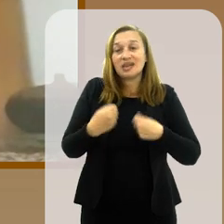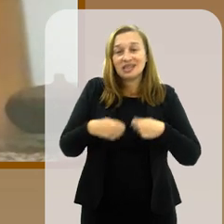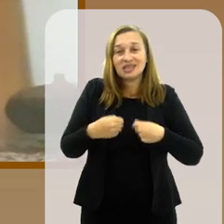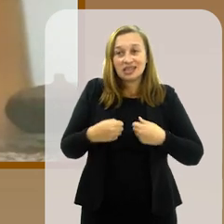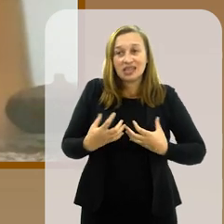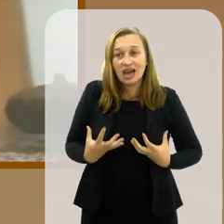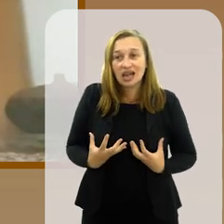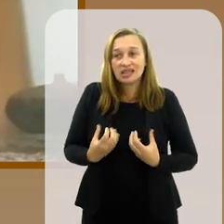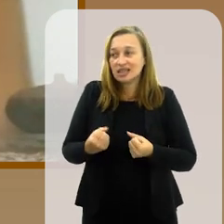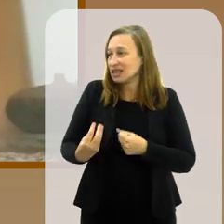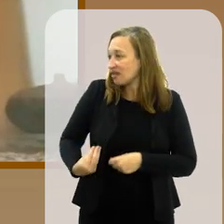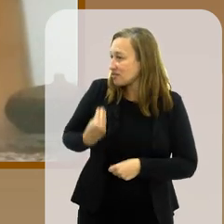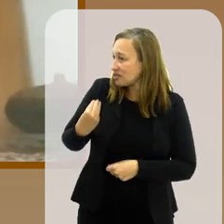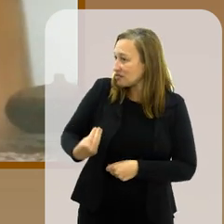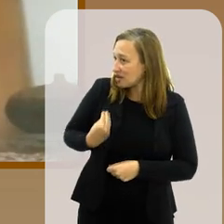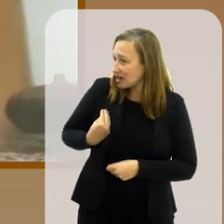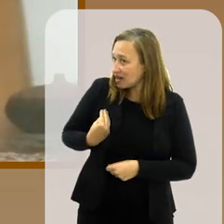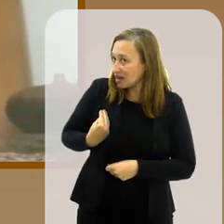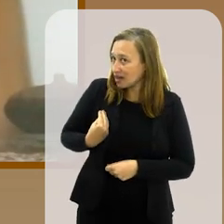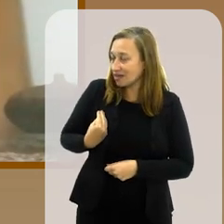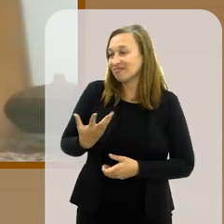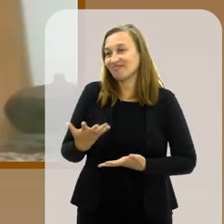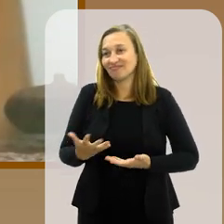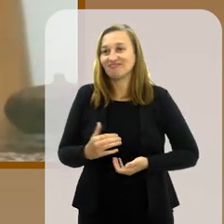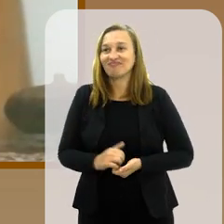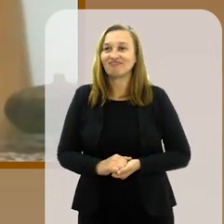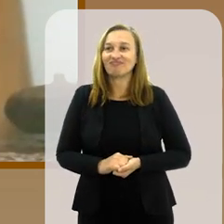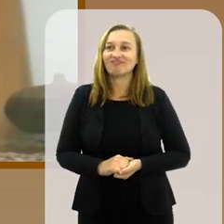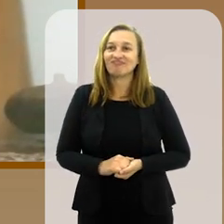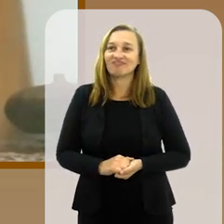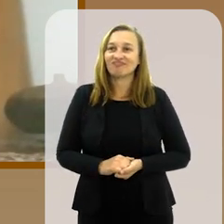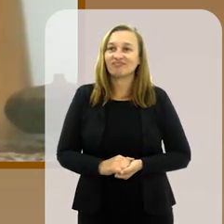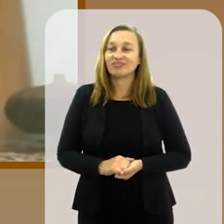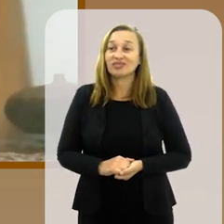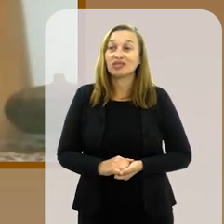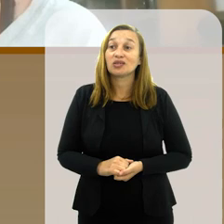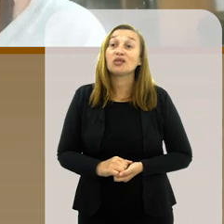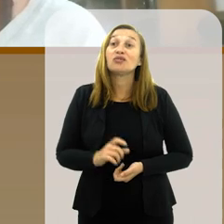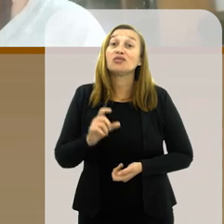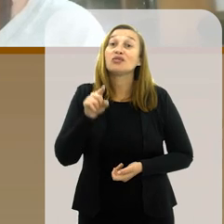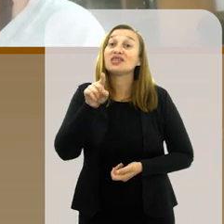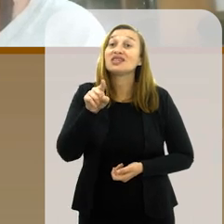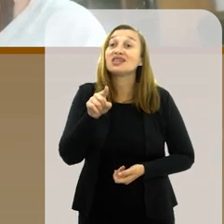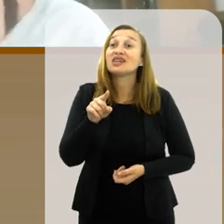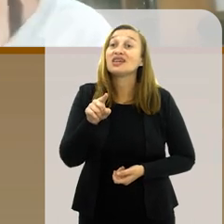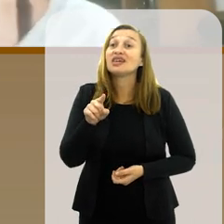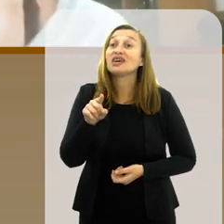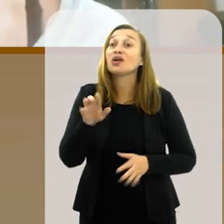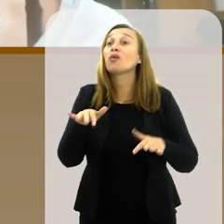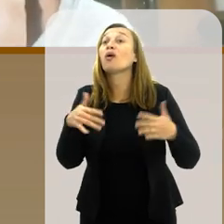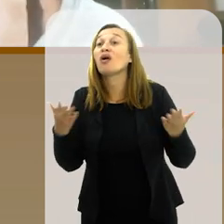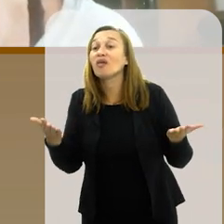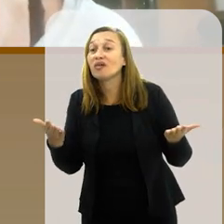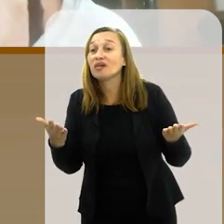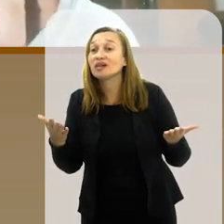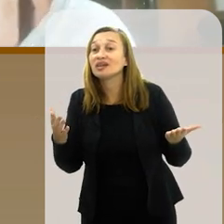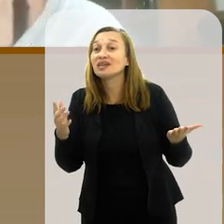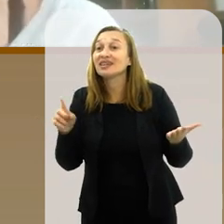gelada. Basta abraçar a vida, você é assim ou assado. Quem que Muito você